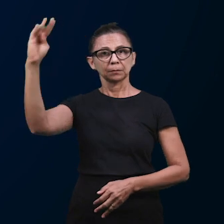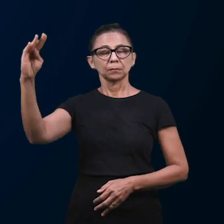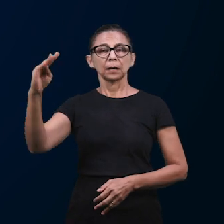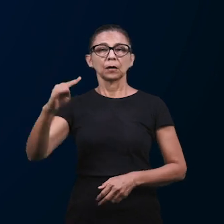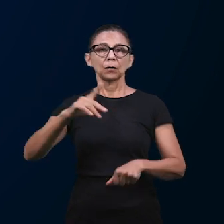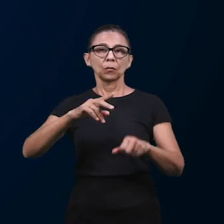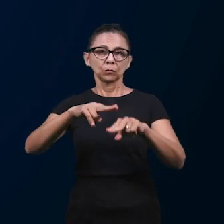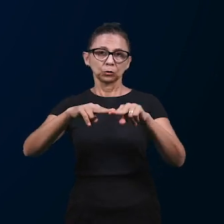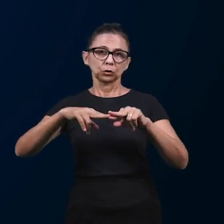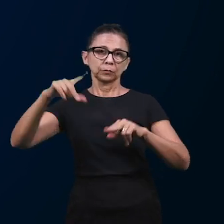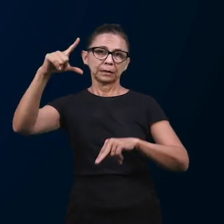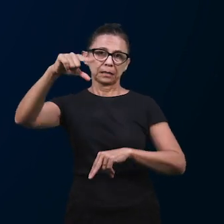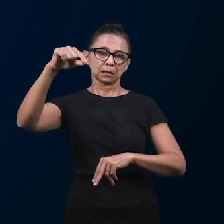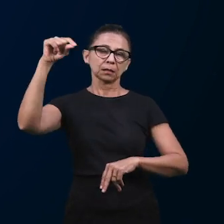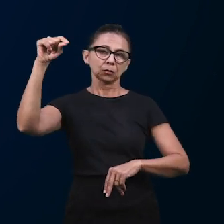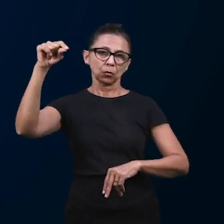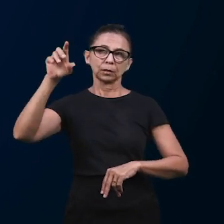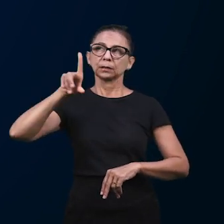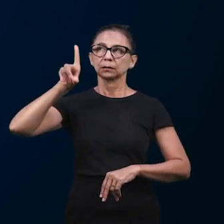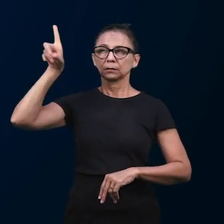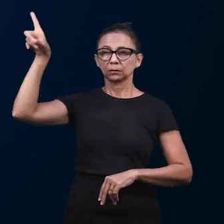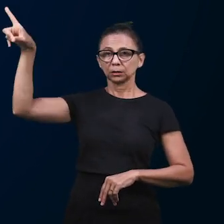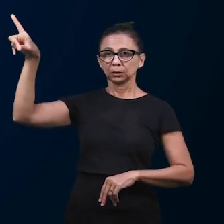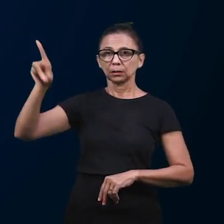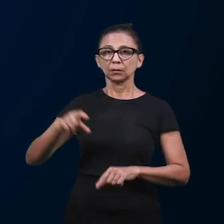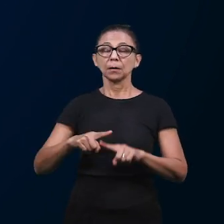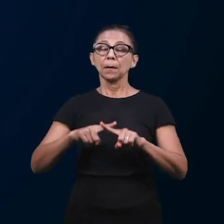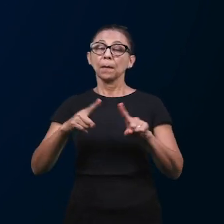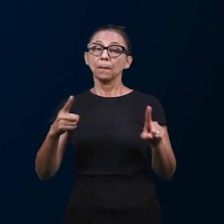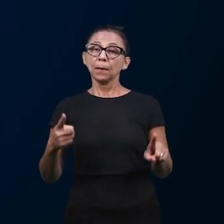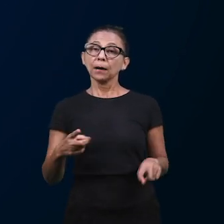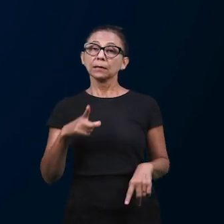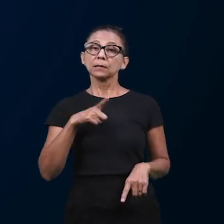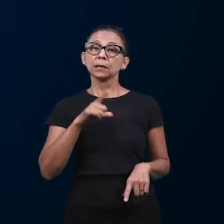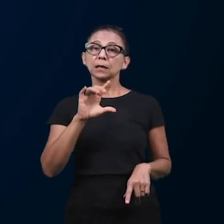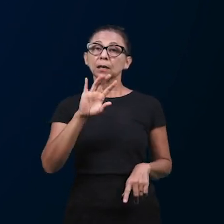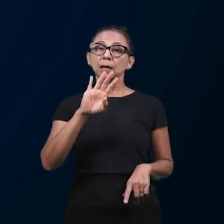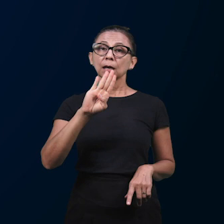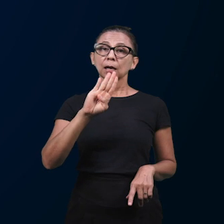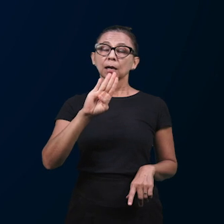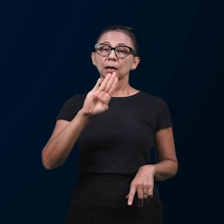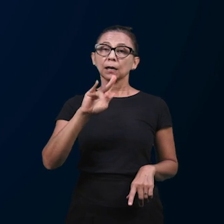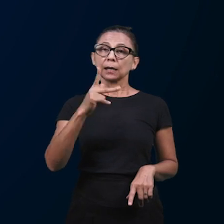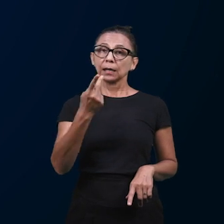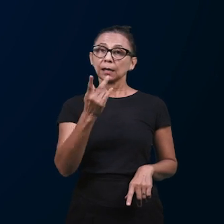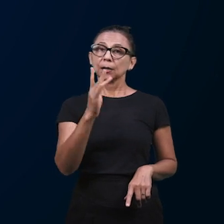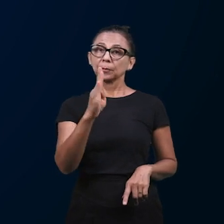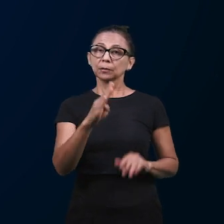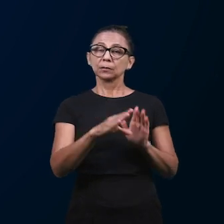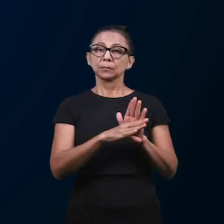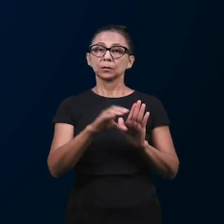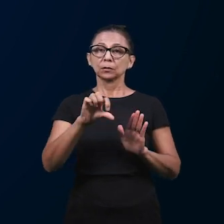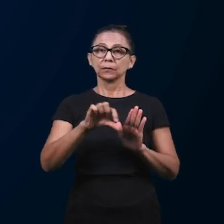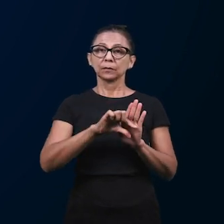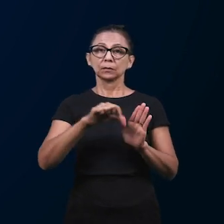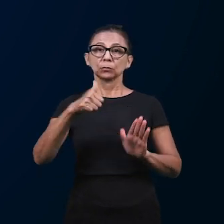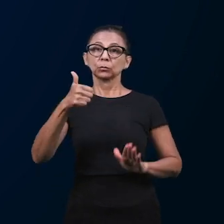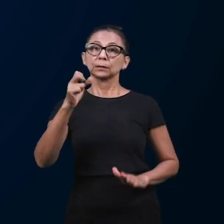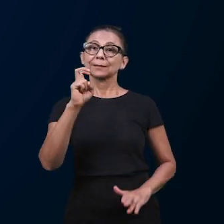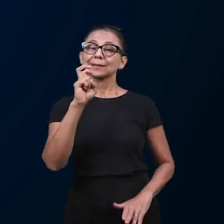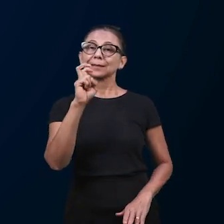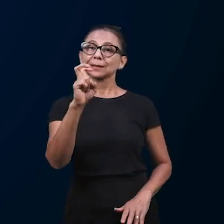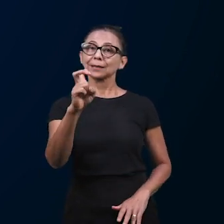propósito da eleição. Nós podemos citar Hebreus, capítulo 9, versículo